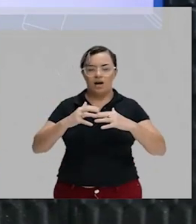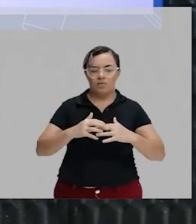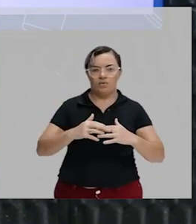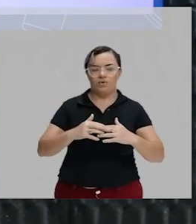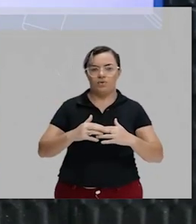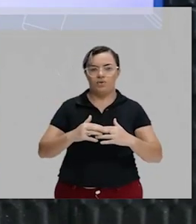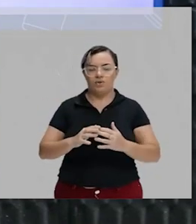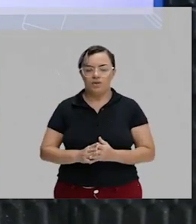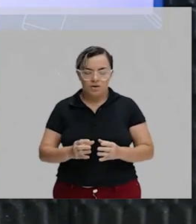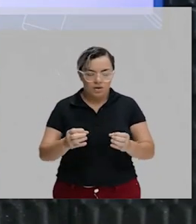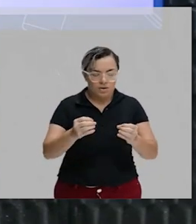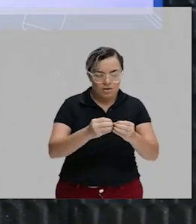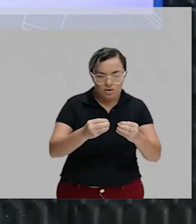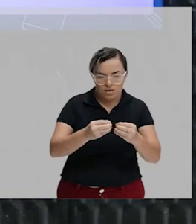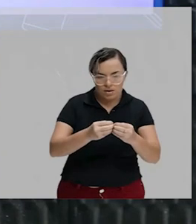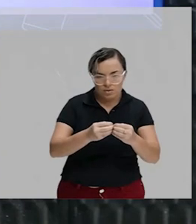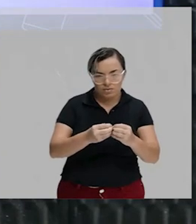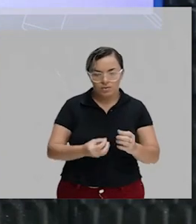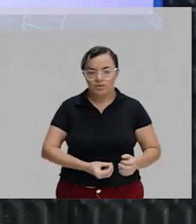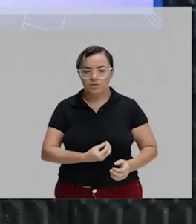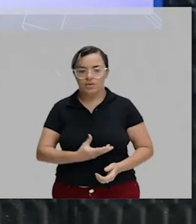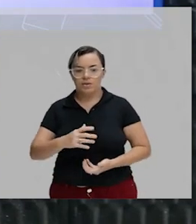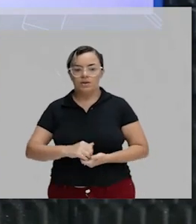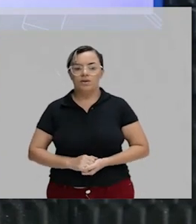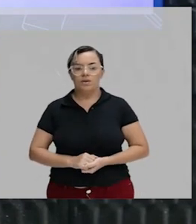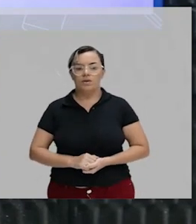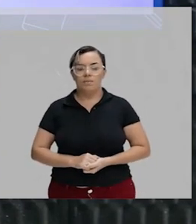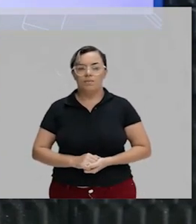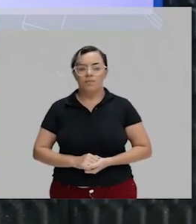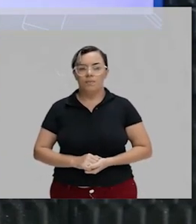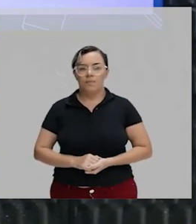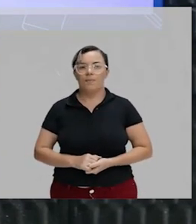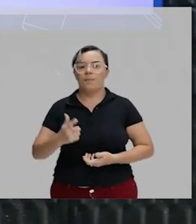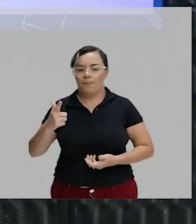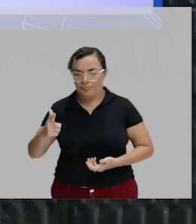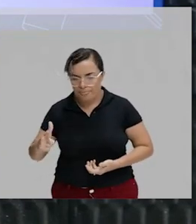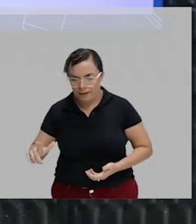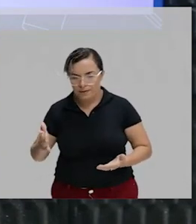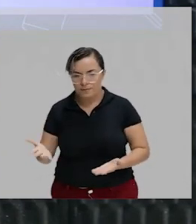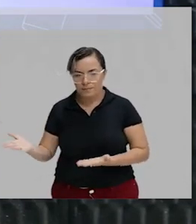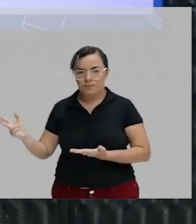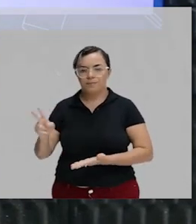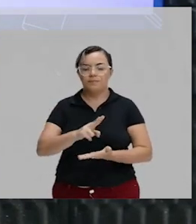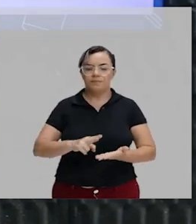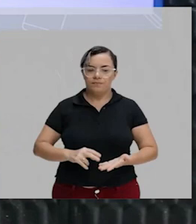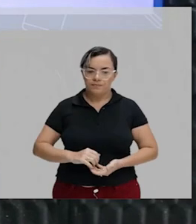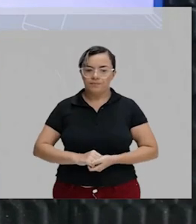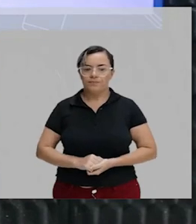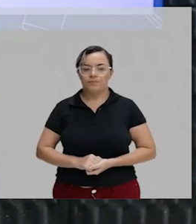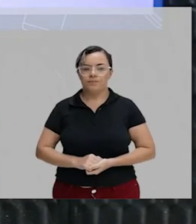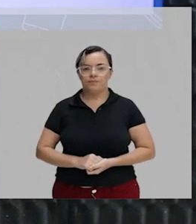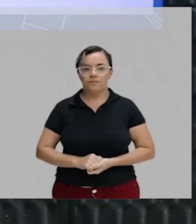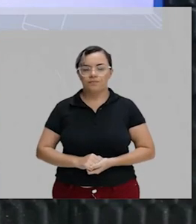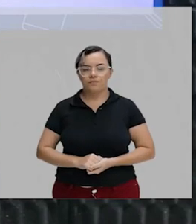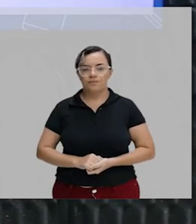Ok então eu já sei né vou voltar aqui rapidinho abordagem entre mistério e misticismo coisas assim difíceis de explicar mas são